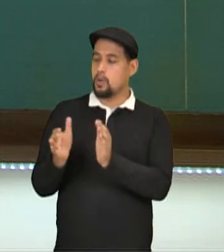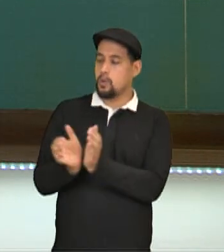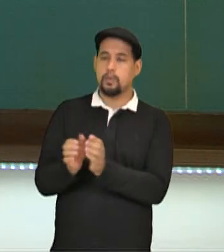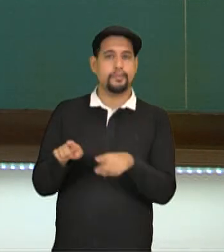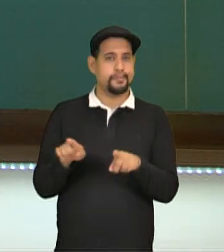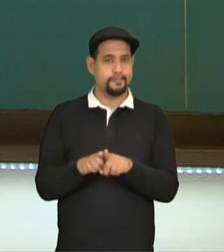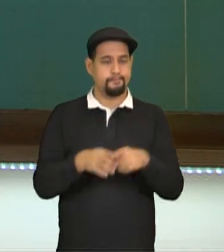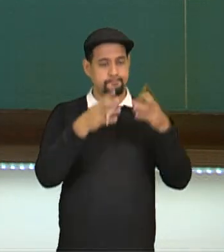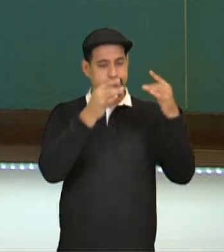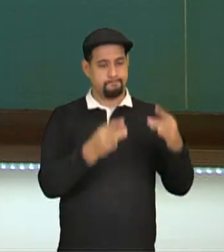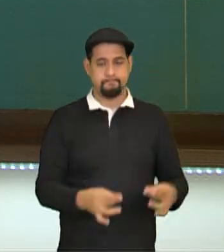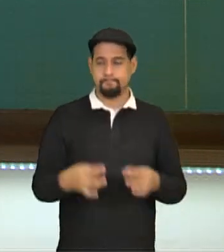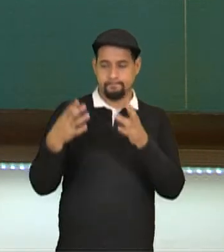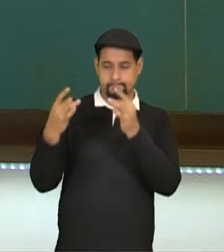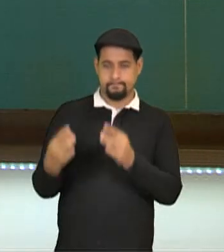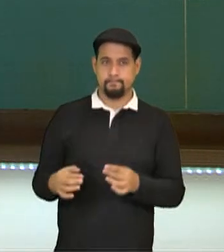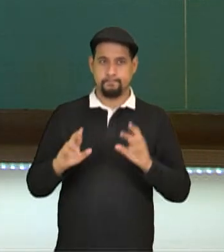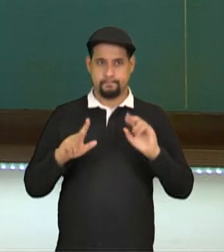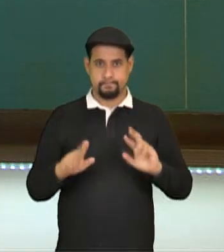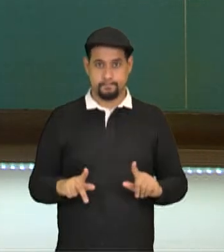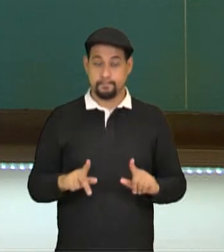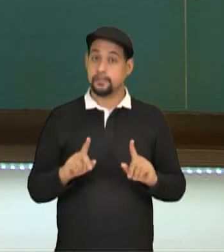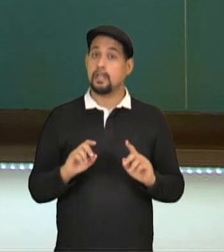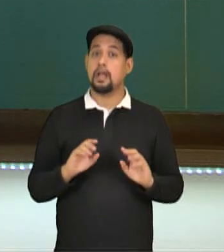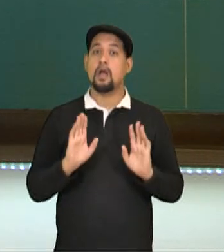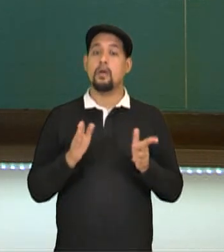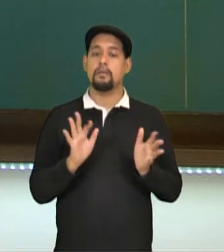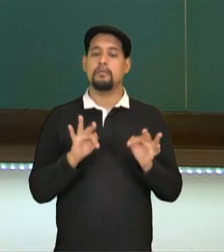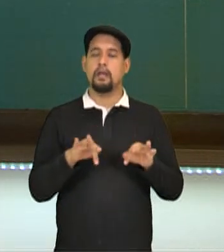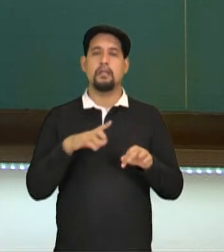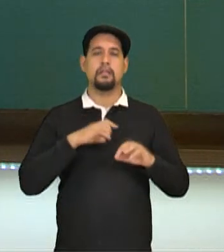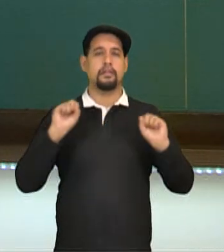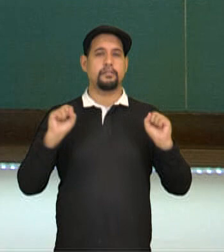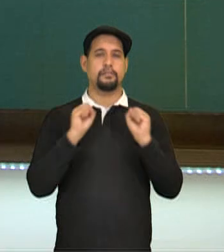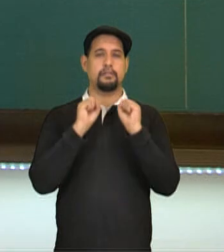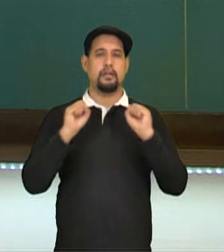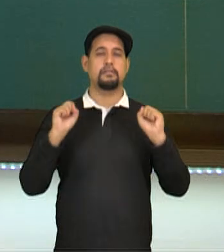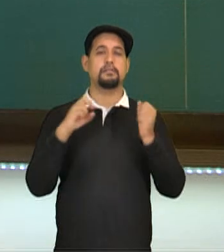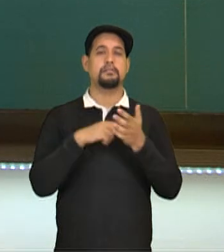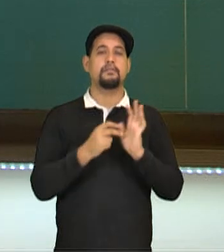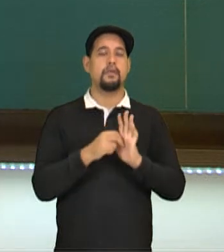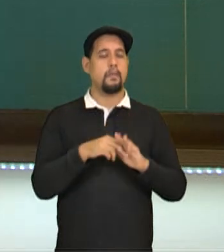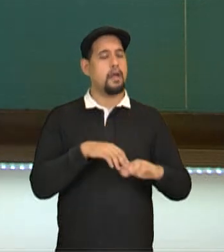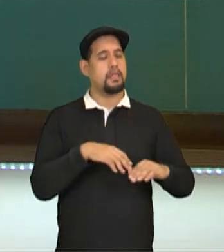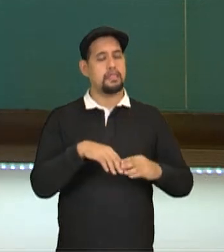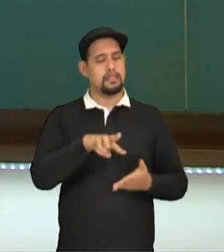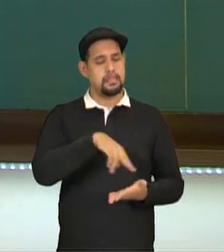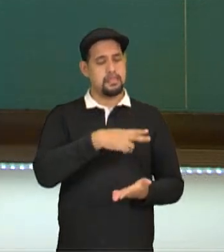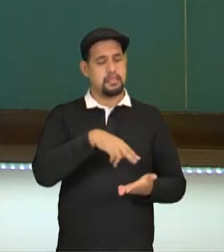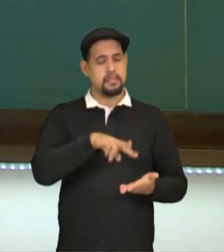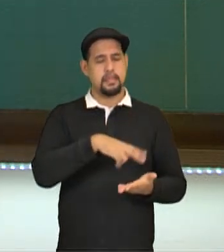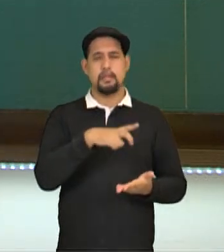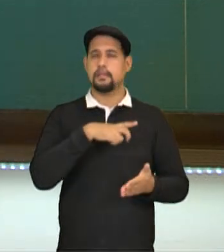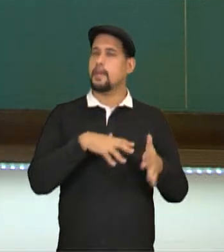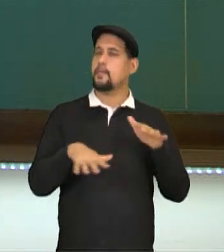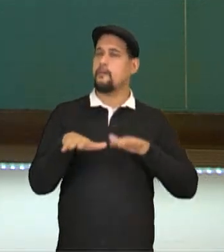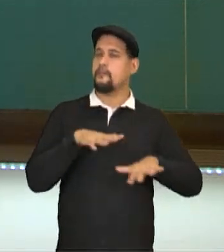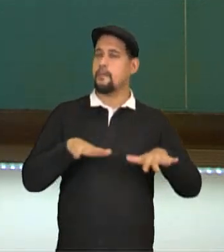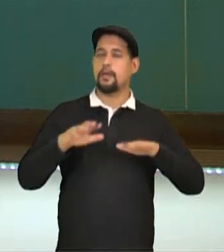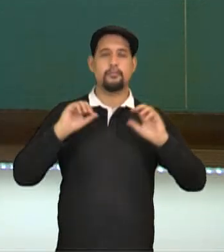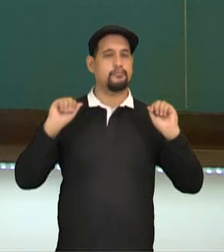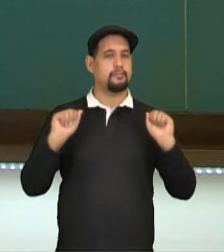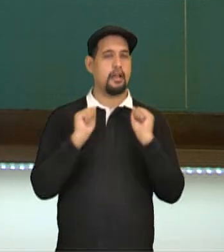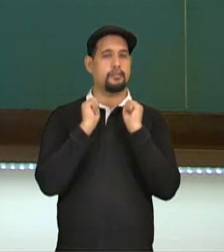aparelhos específicos. Para a gente fechar, nós temos a ginástica aeróbica, que é uma dança com movimentos